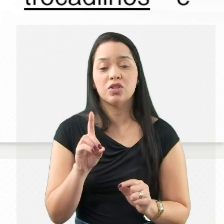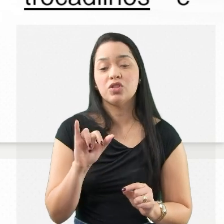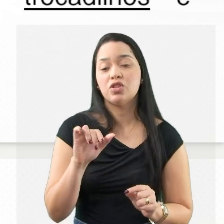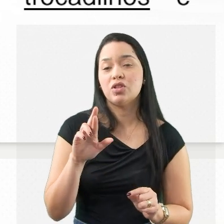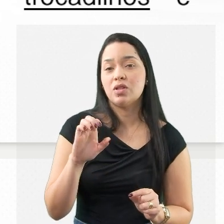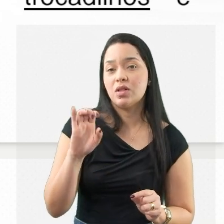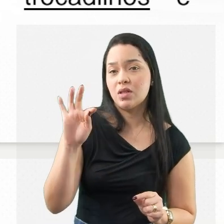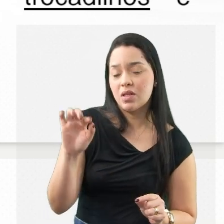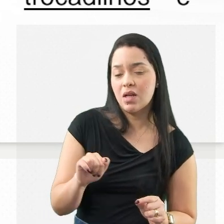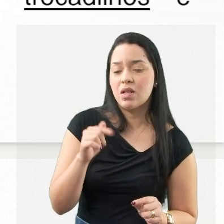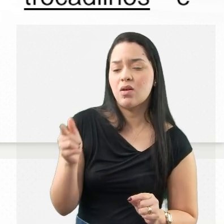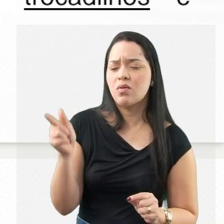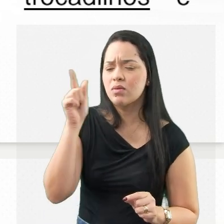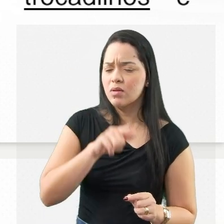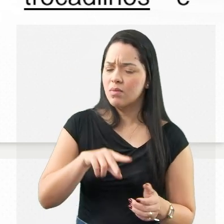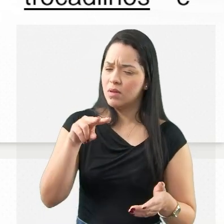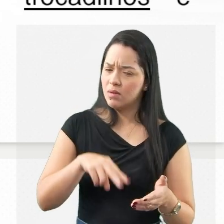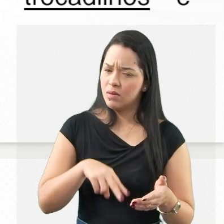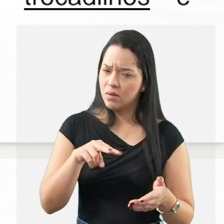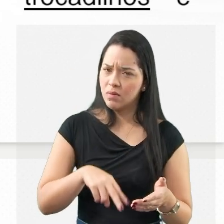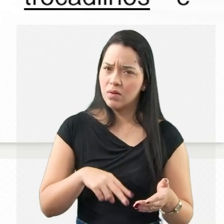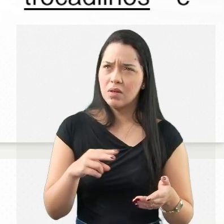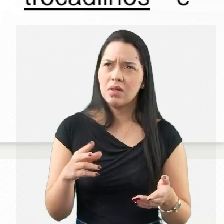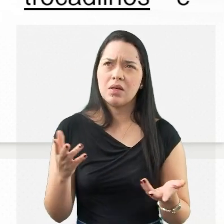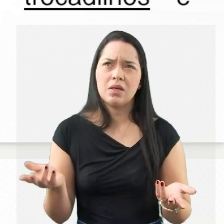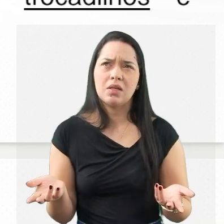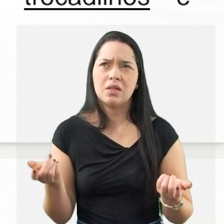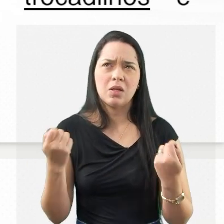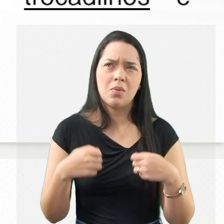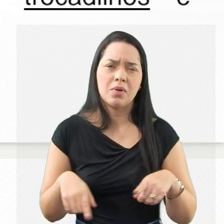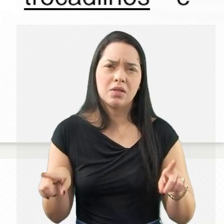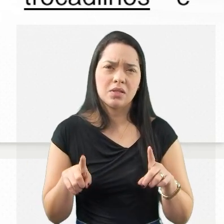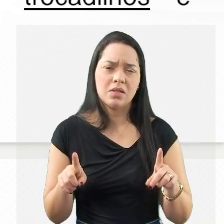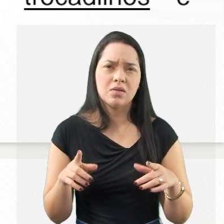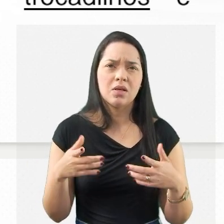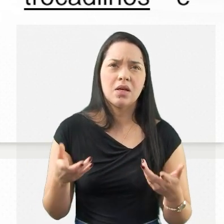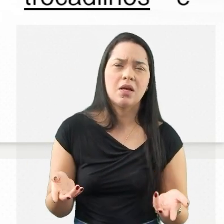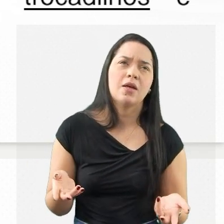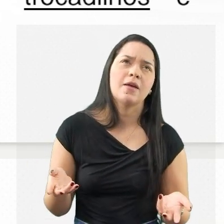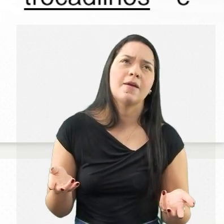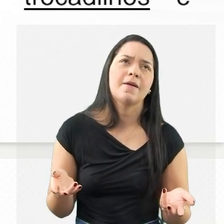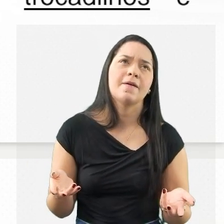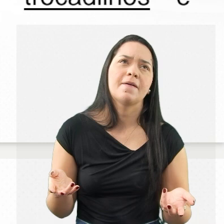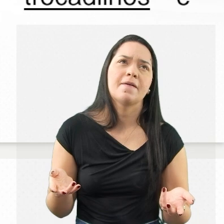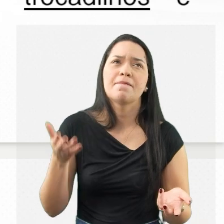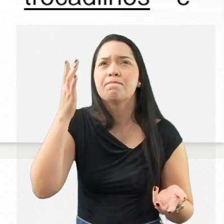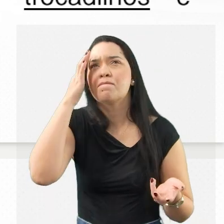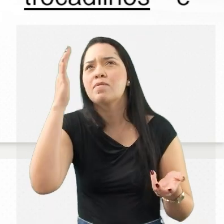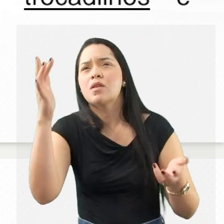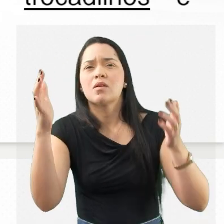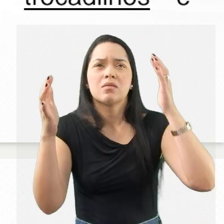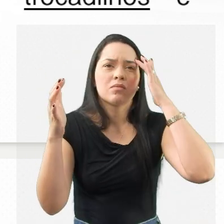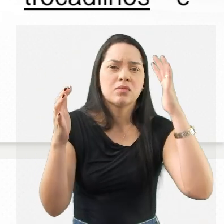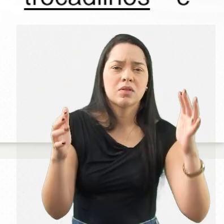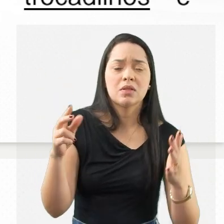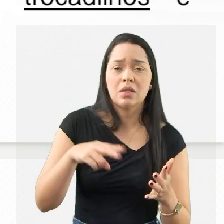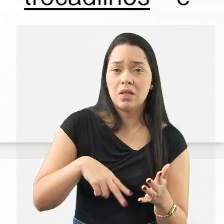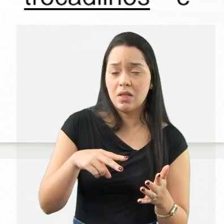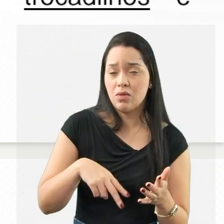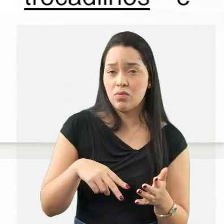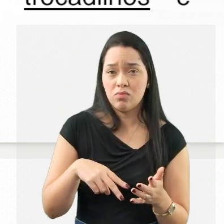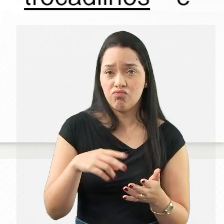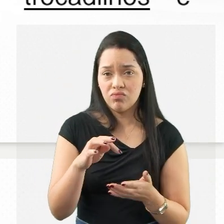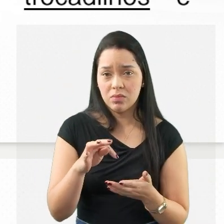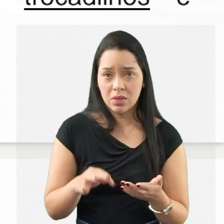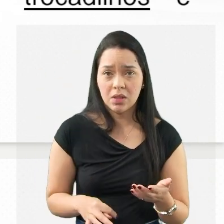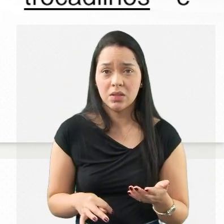direta, eu consigo fazer uma leitura e não preciso fazer tantas abstrações quando a gente está lendo um texto literário que ele